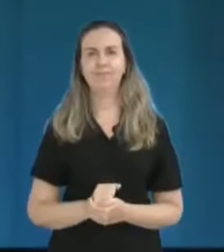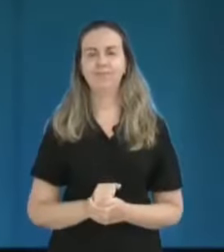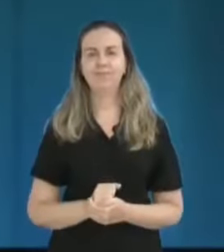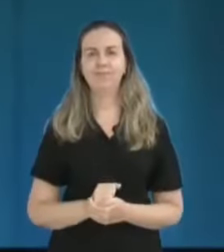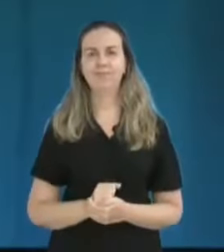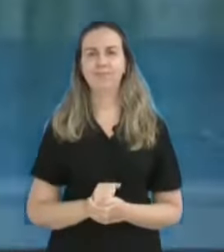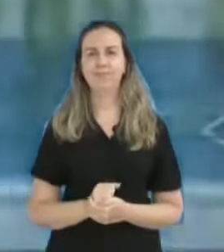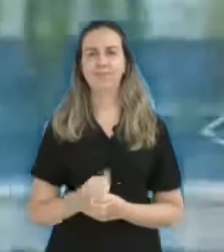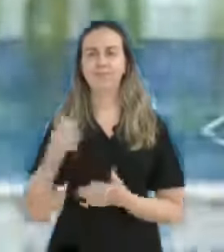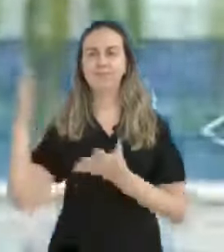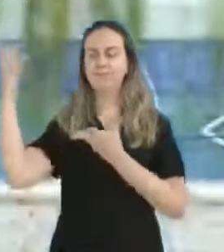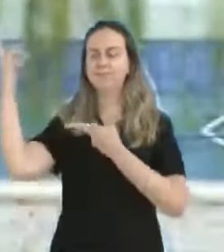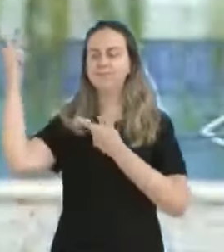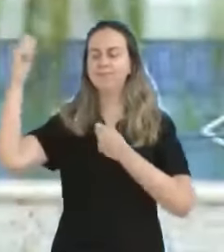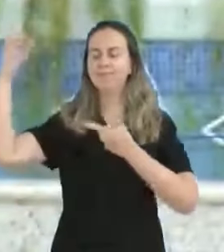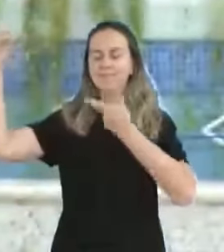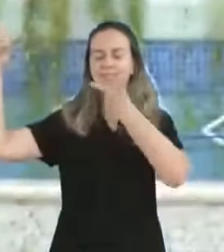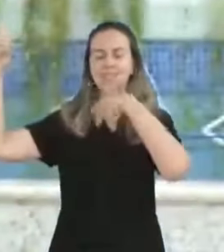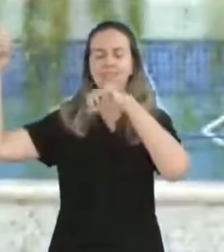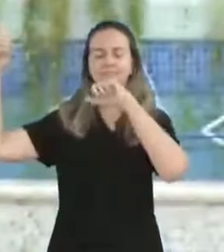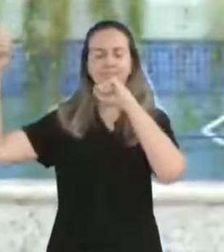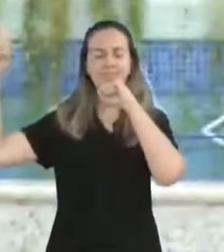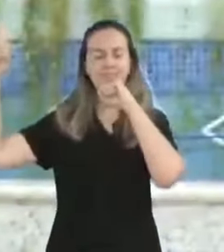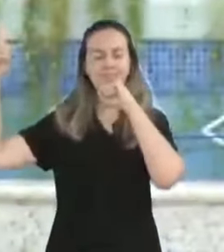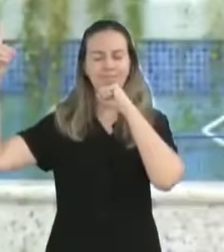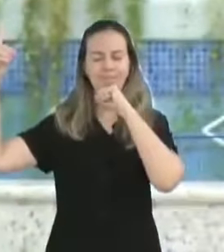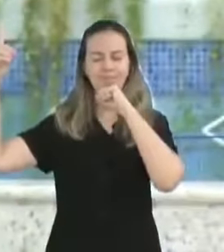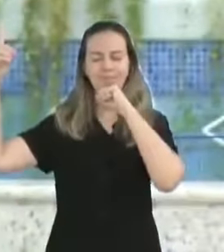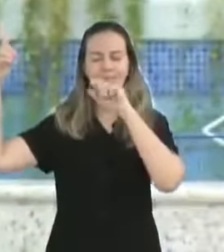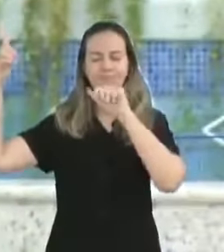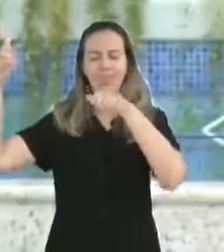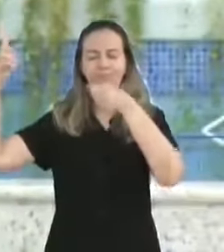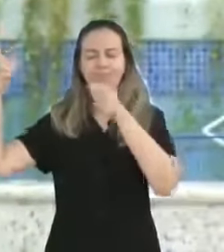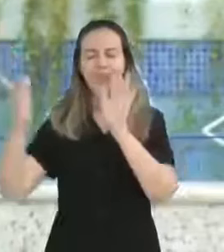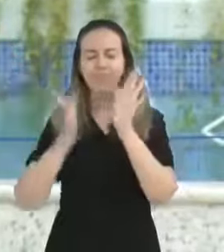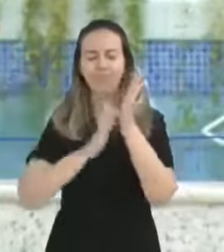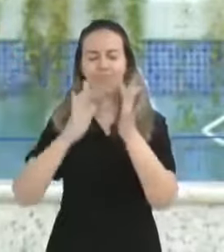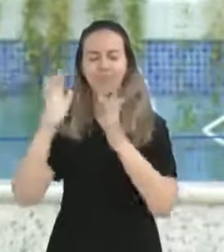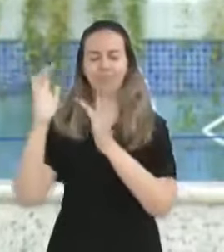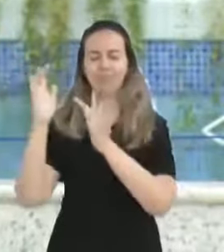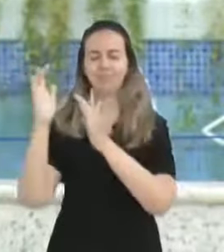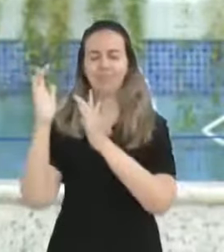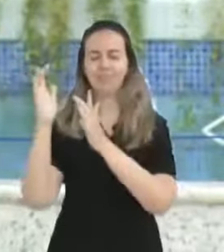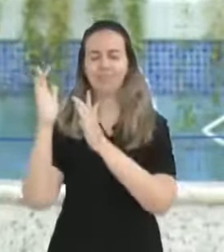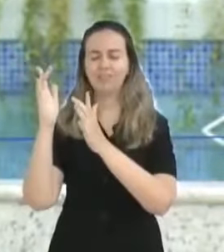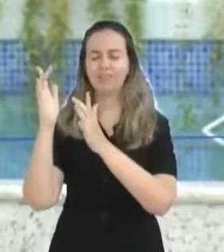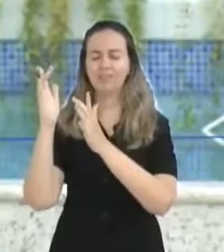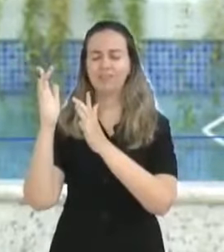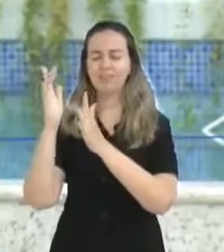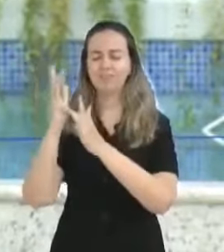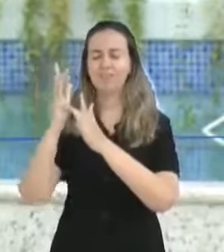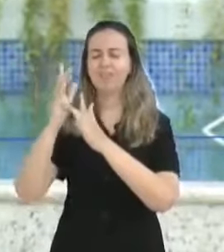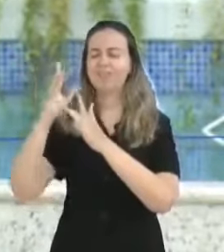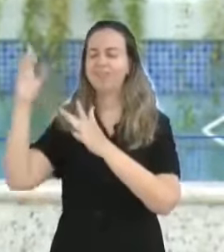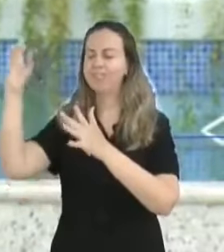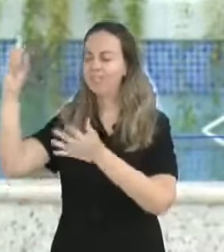Maravilhoso Deus e eterno Pai, no nome precioso de Jesus Cristo, nosso